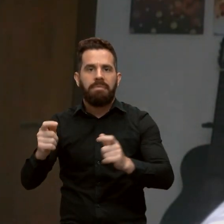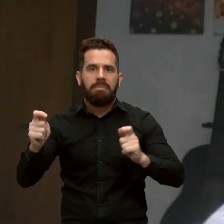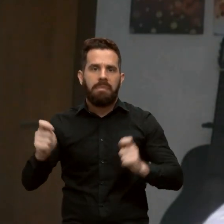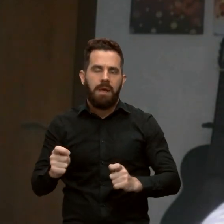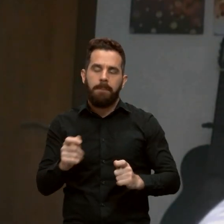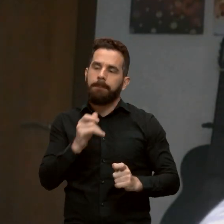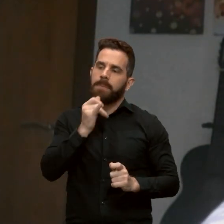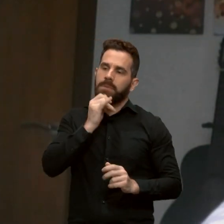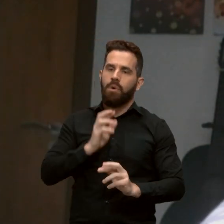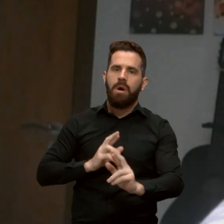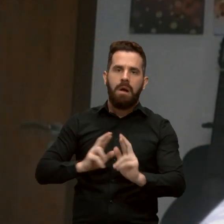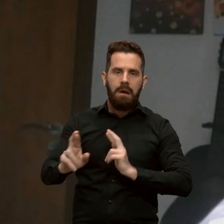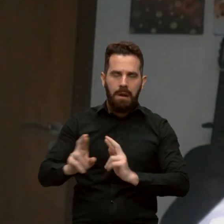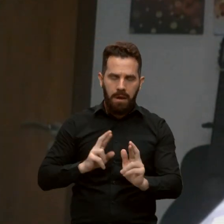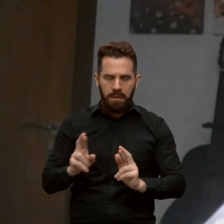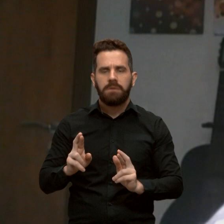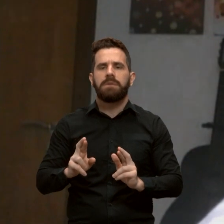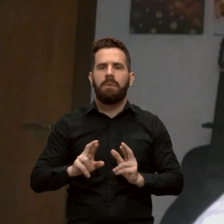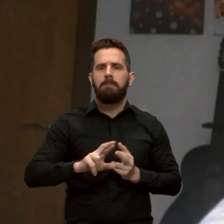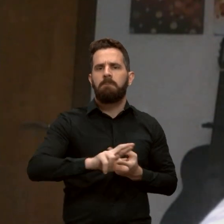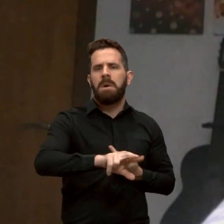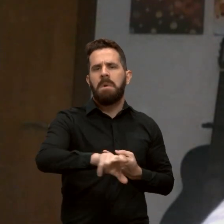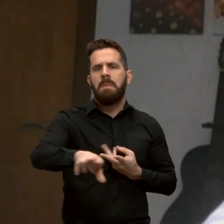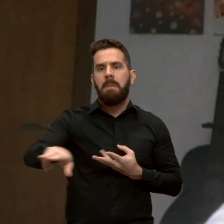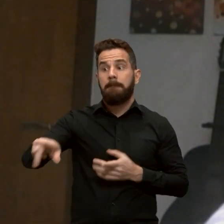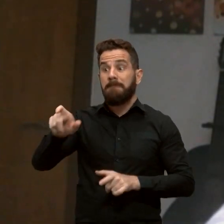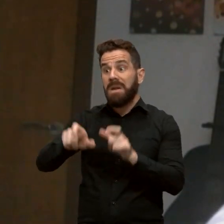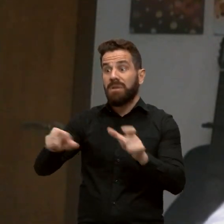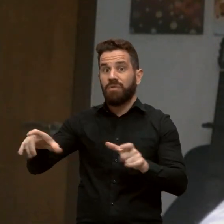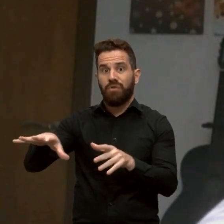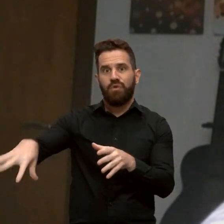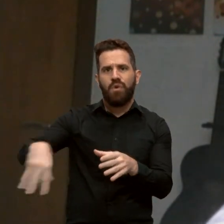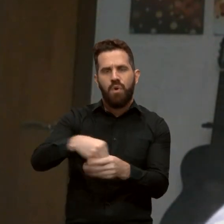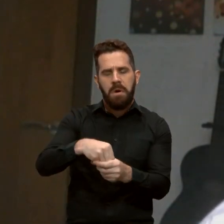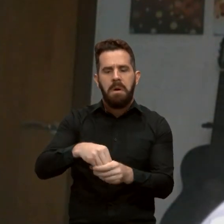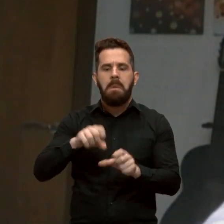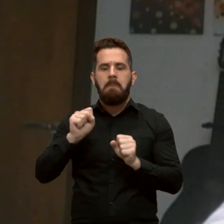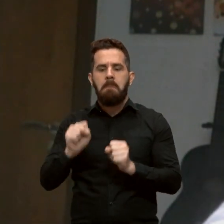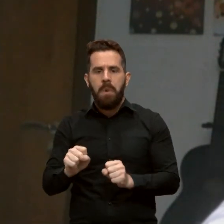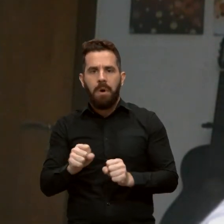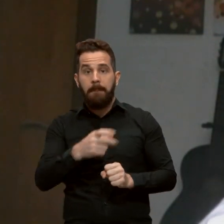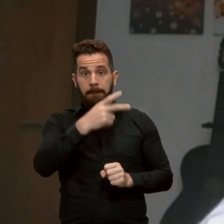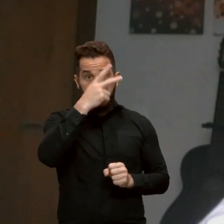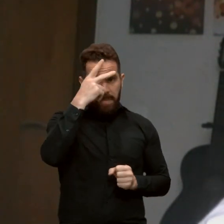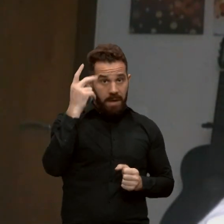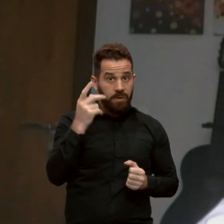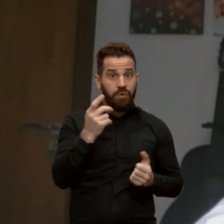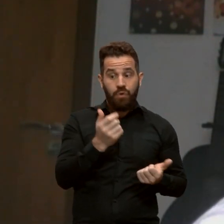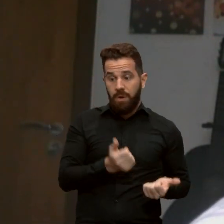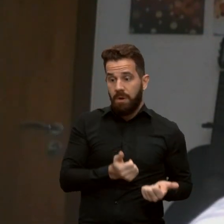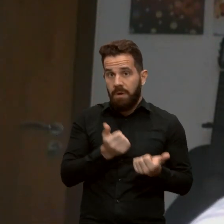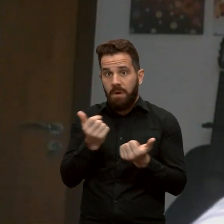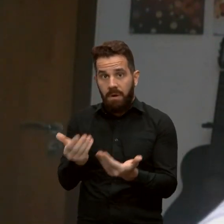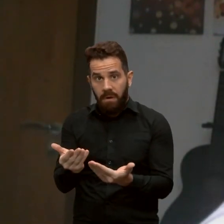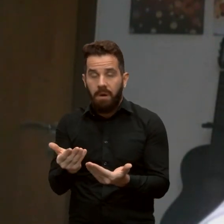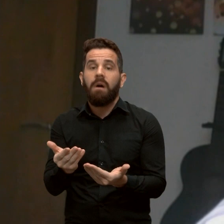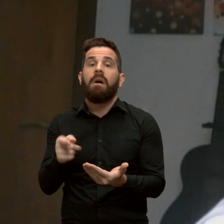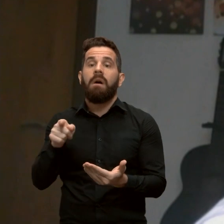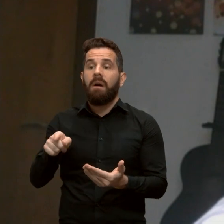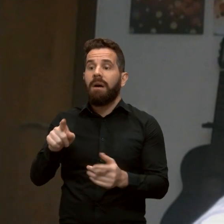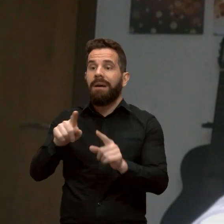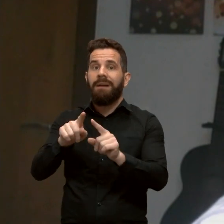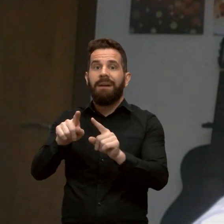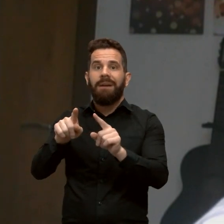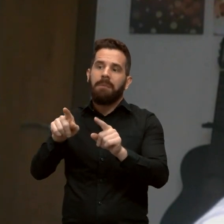com os diversos envolvidos, né? Seja ele fornecedor, cliente, órgão